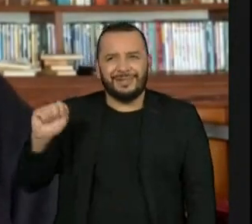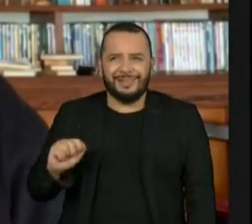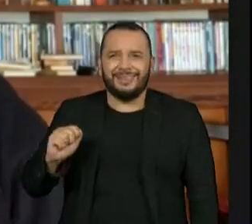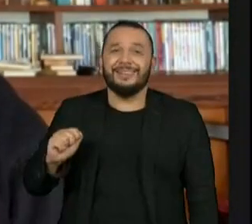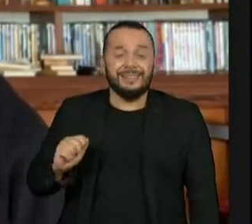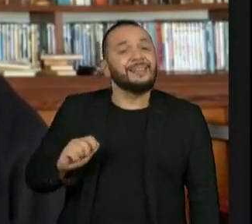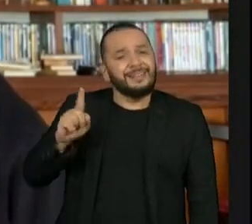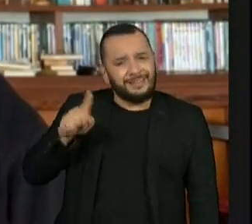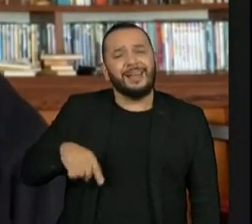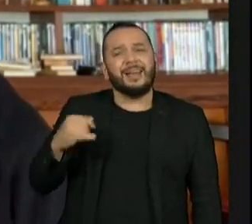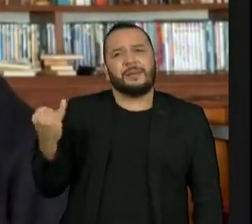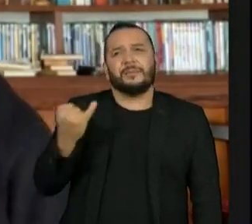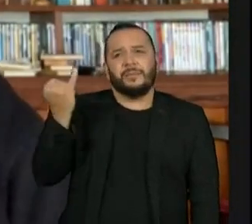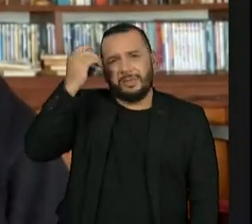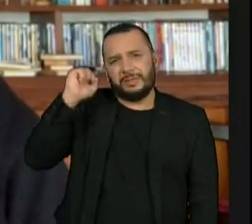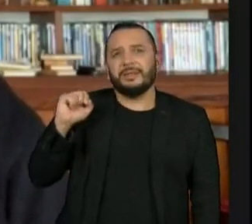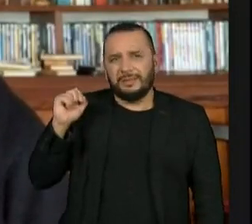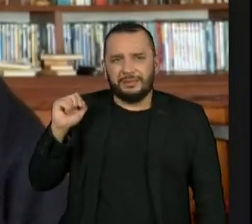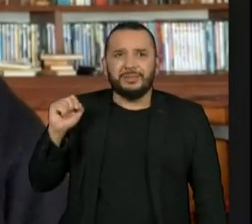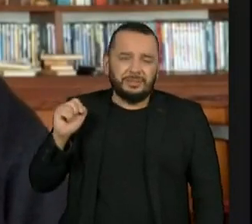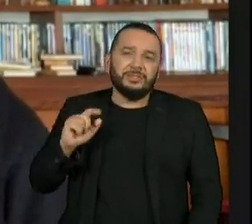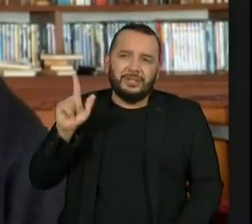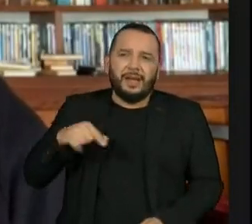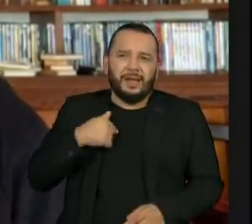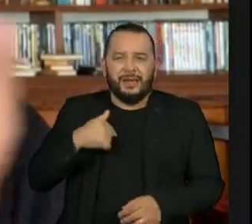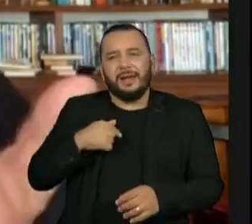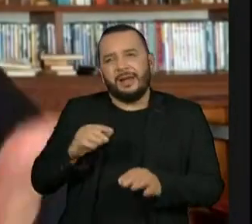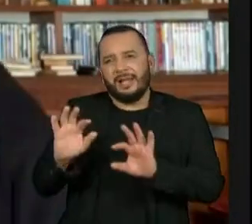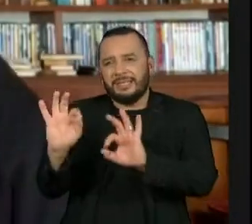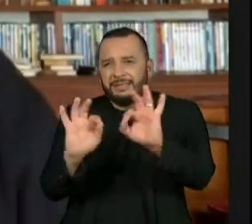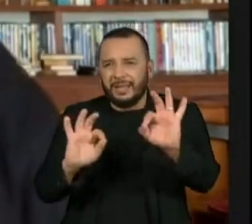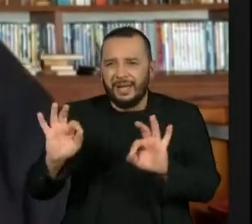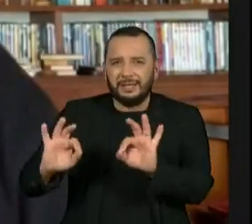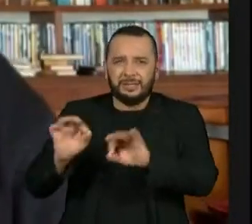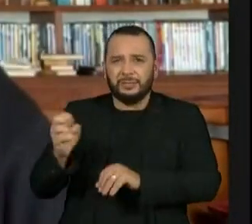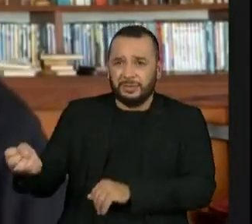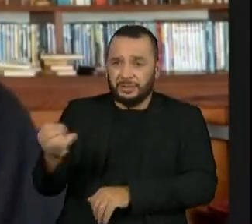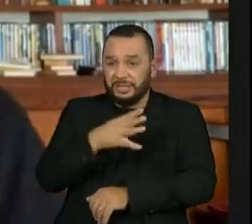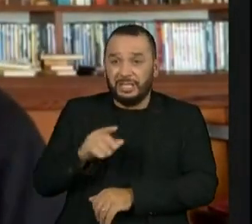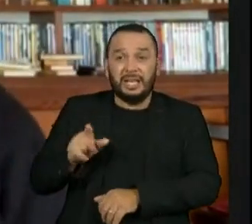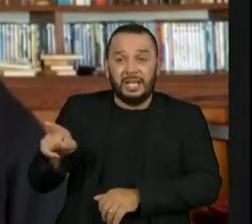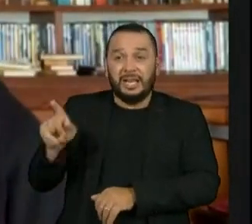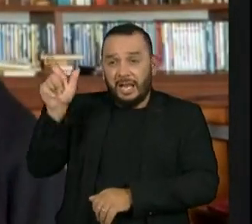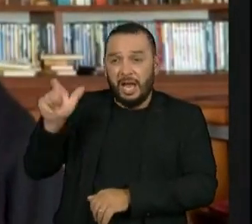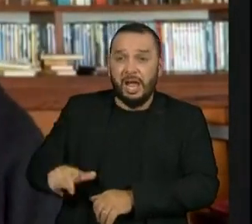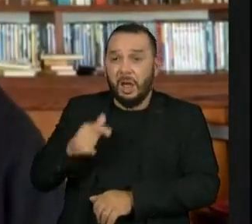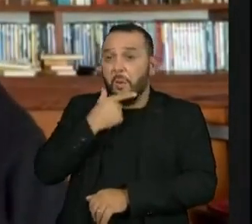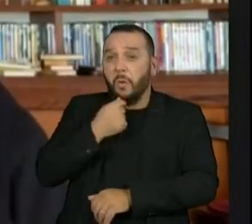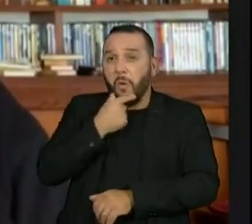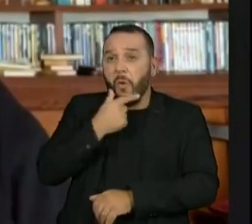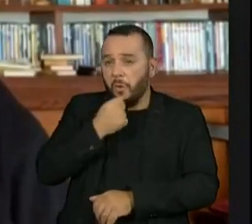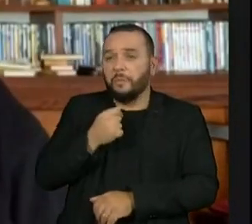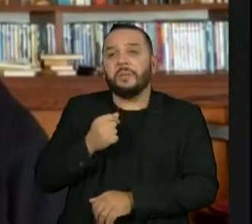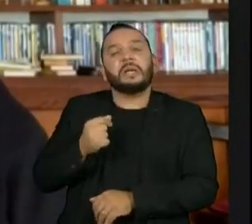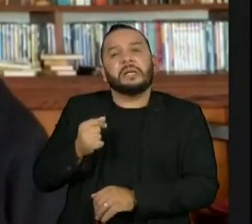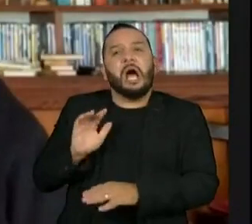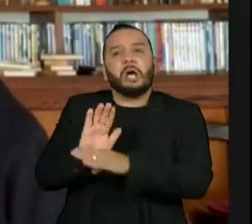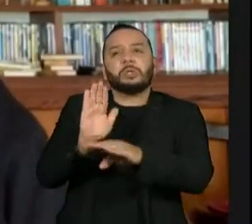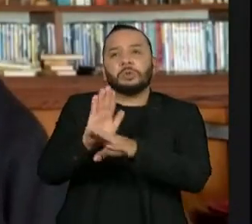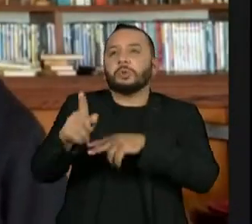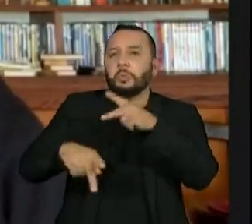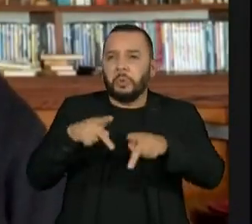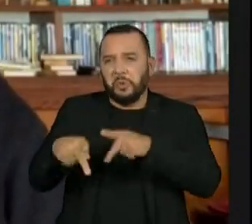coisa importante, né, da coisa estética do modernismo. Cita-se o homem do povo, né, como sendo quase uma continuação da